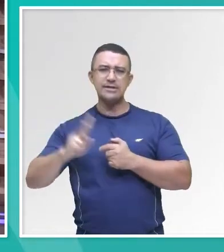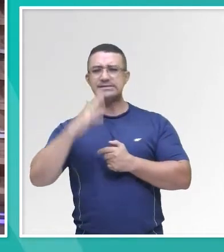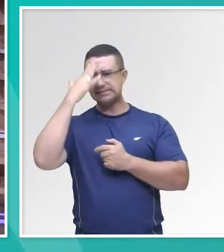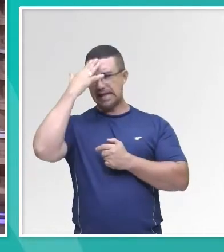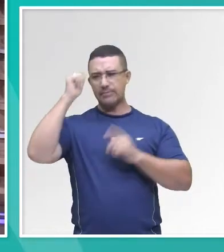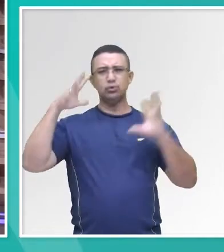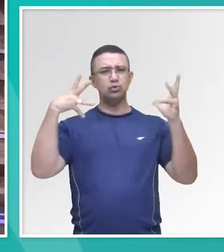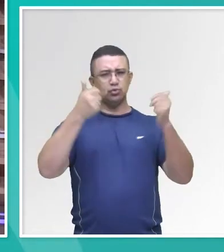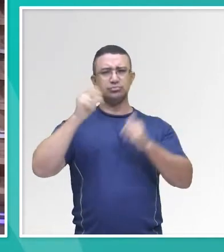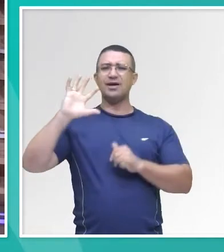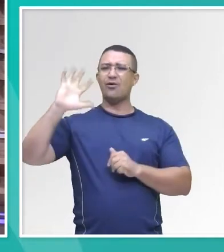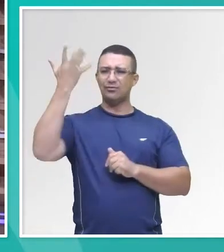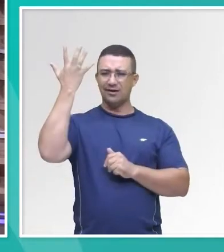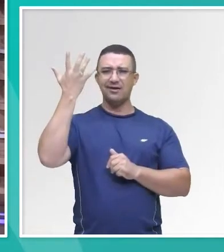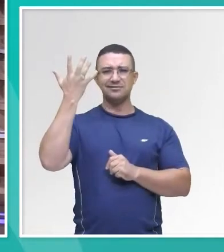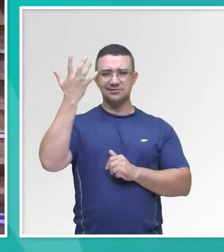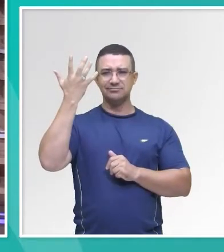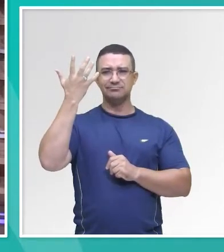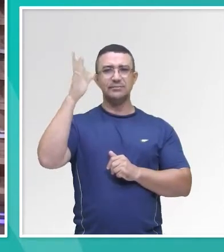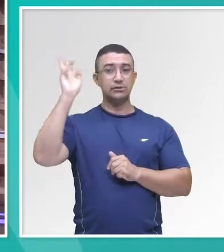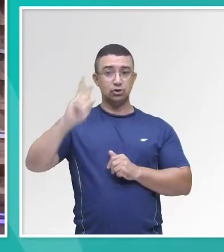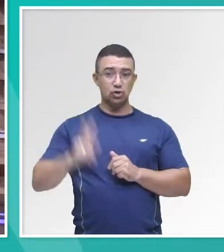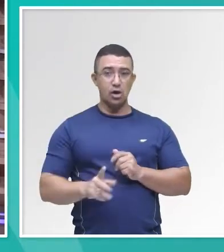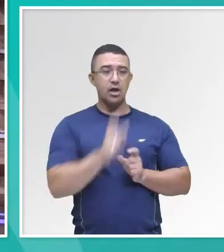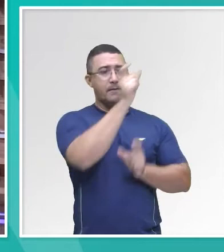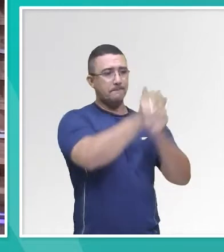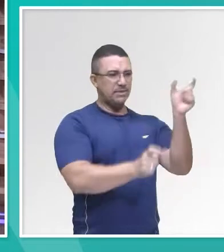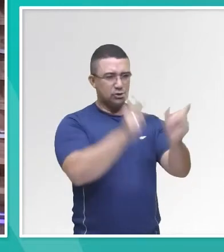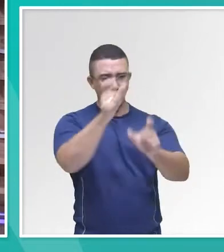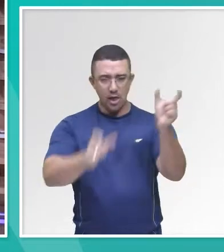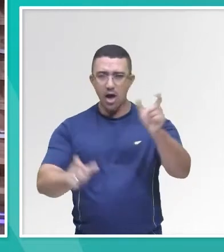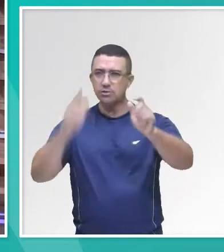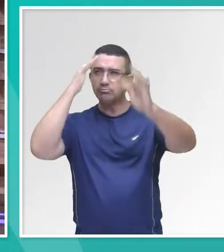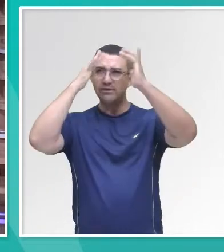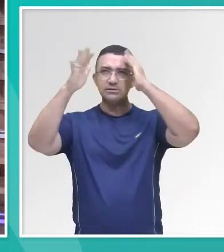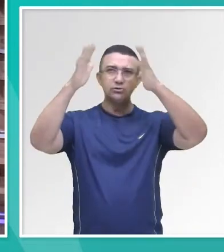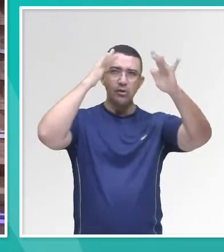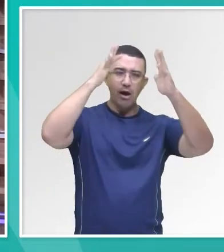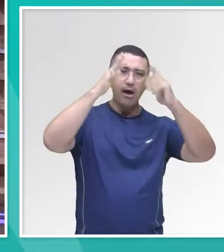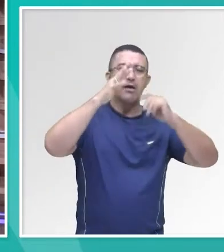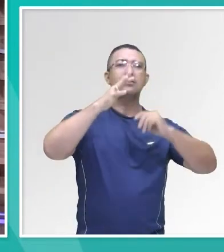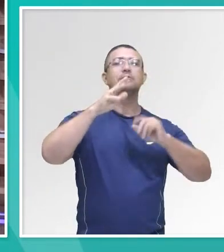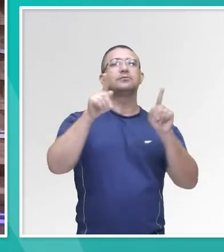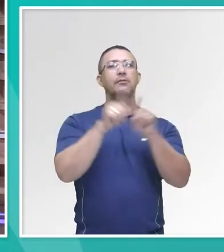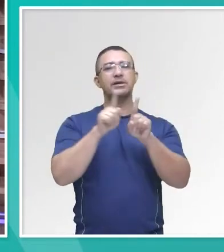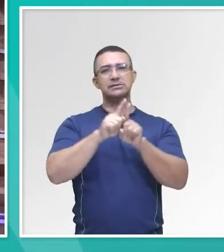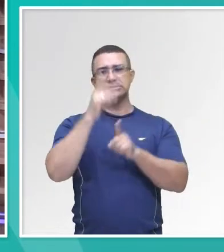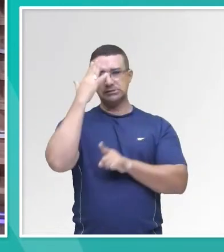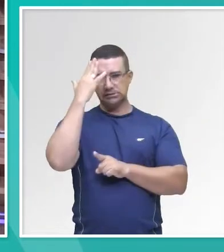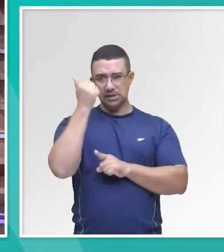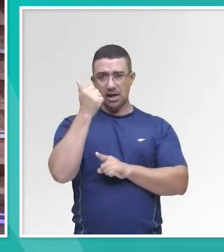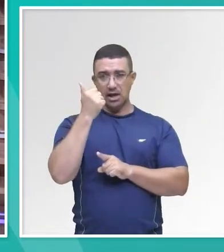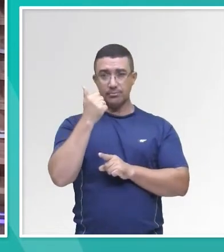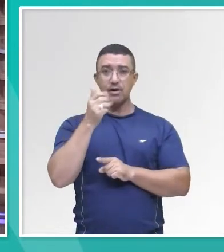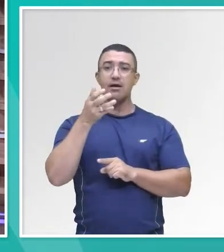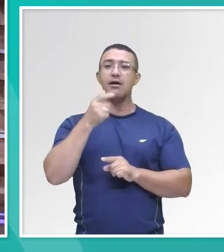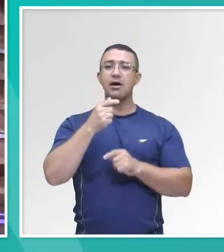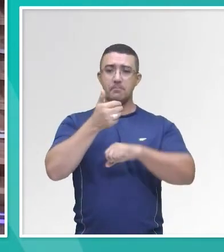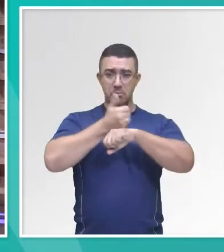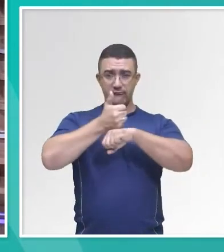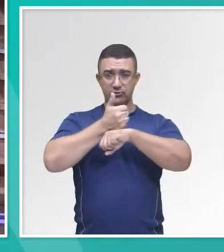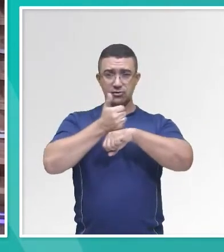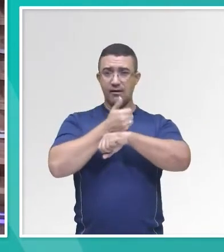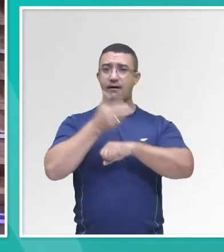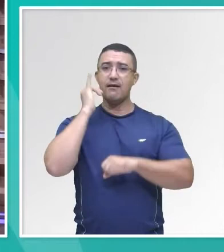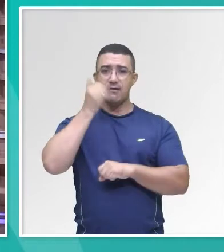história, o que os personagens estão pensando, o que se passa na cabeça dos personagens, as angústias, as